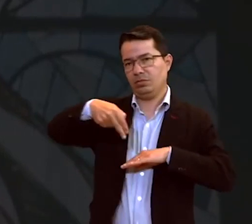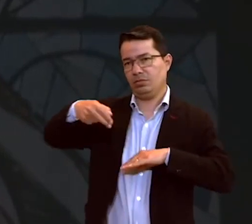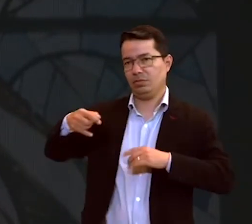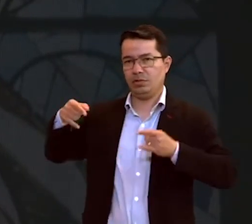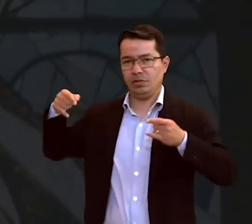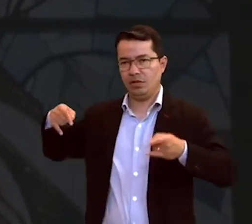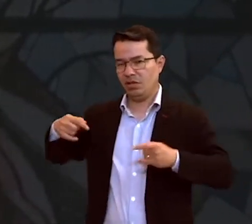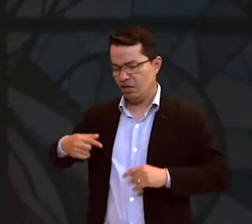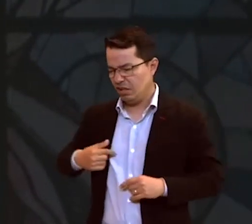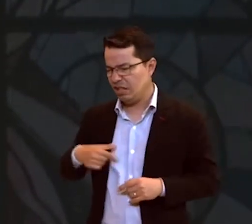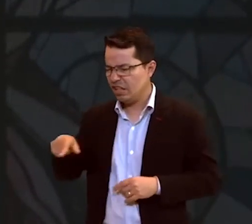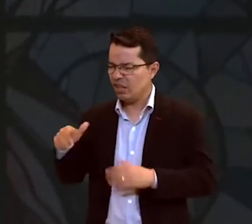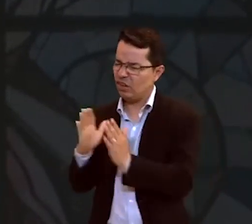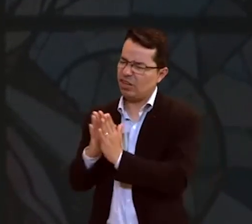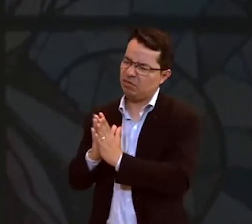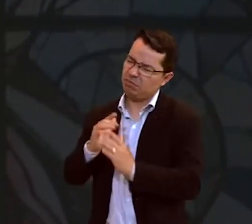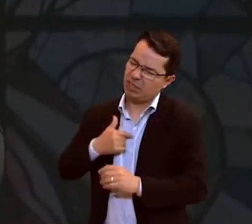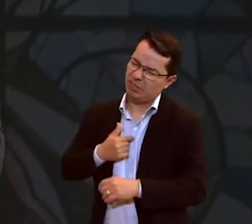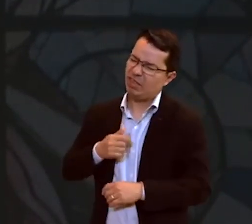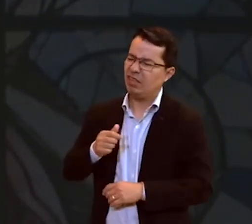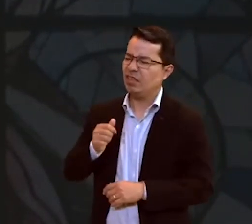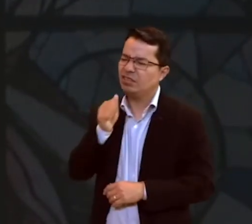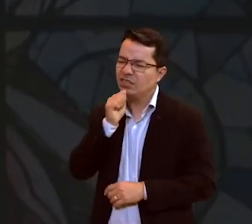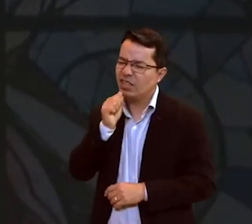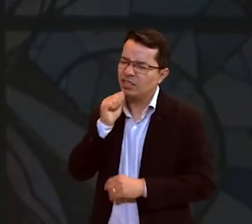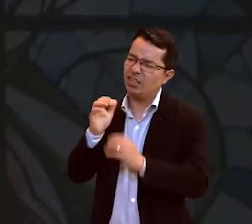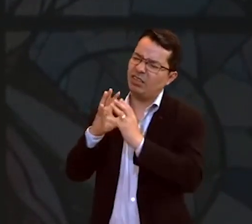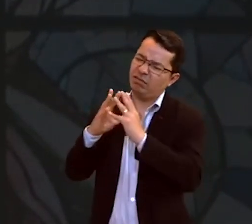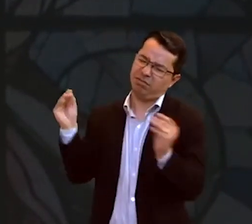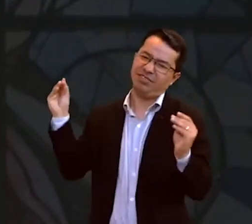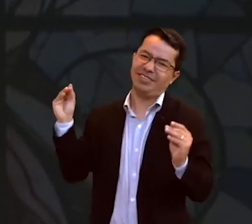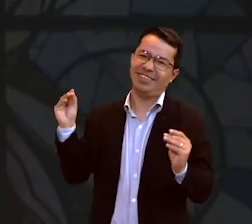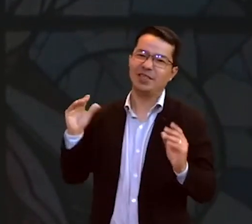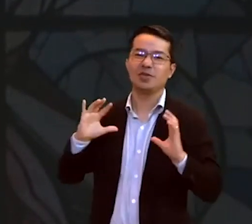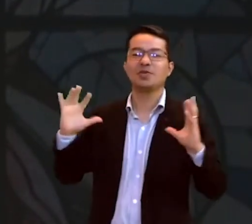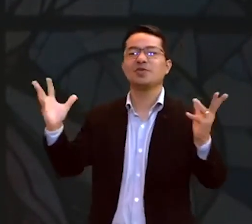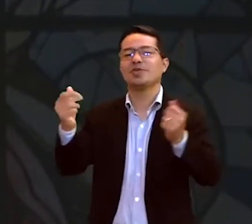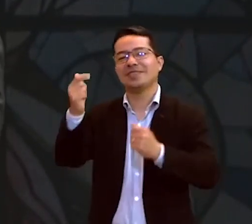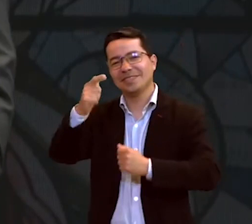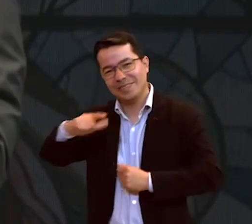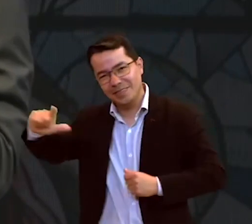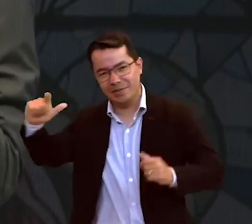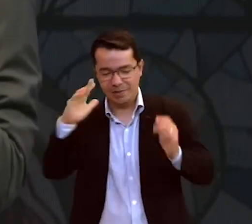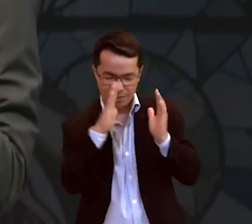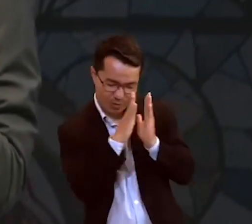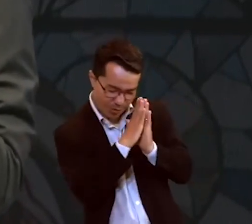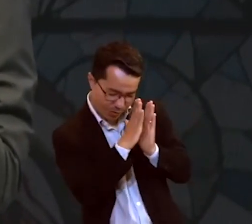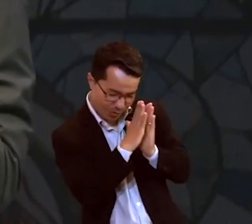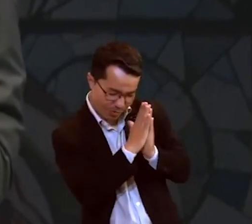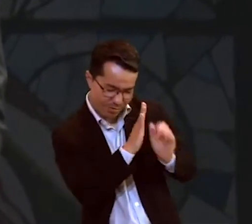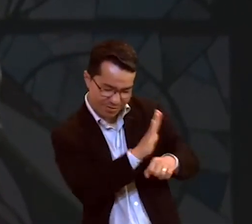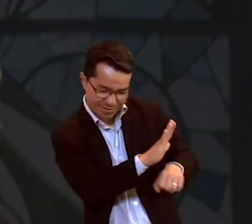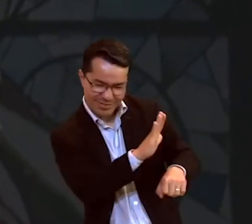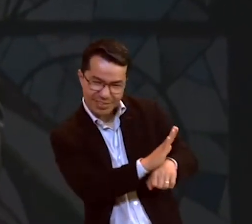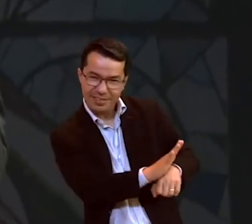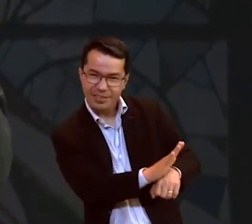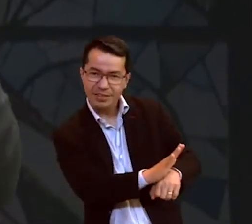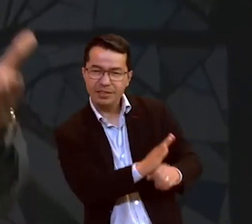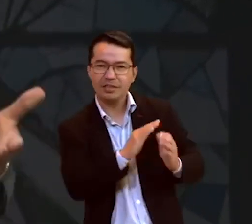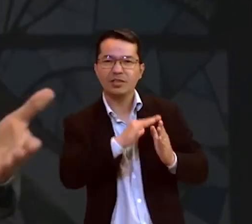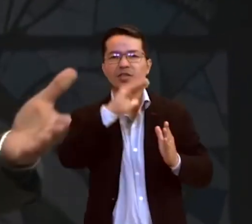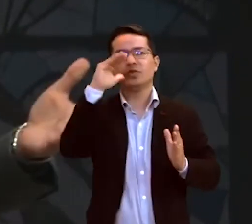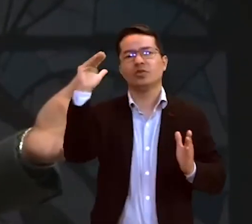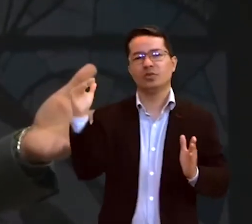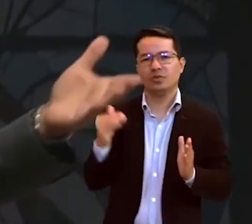mim que eu ainda estou doente. Aí todo mundo teve que orar por ele. Isso é fé. Fé de que